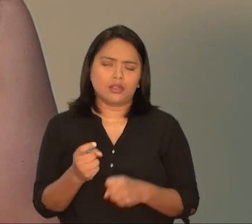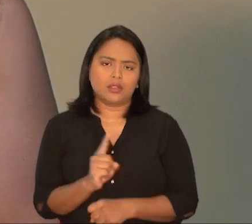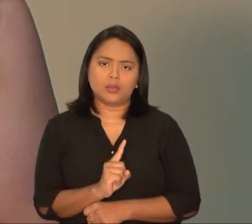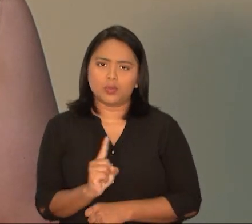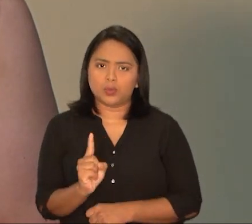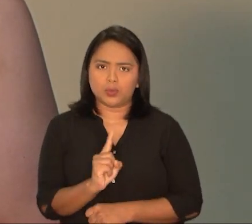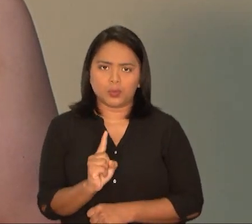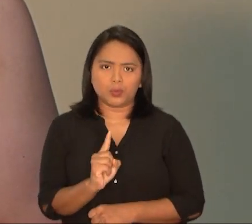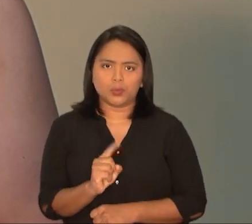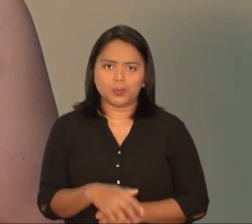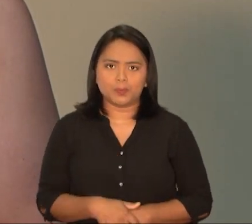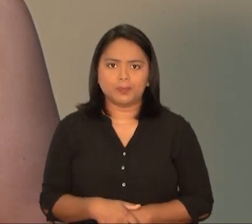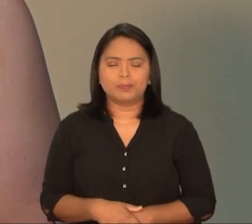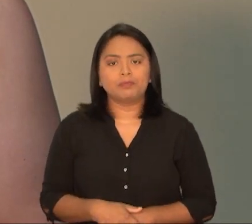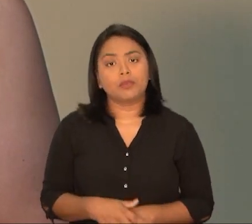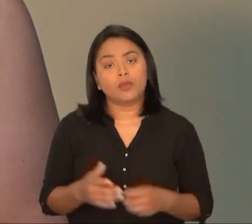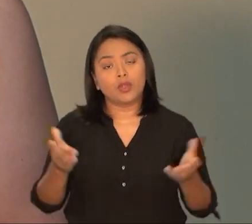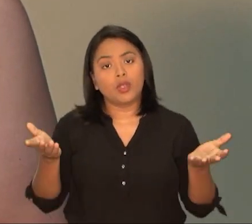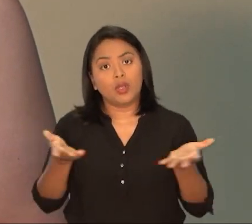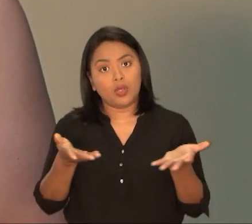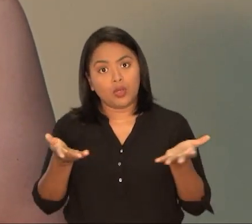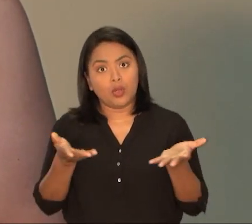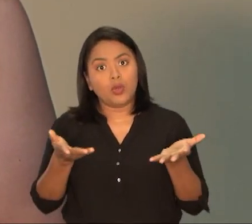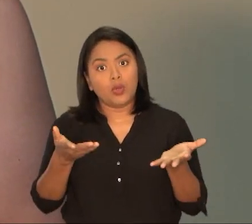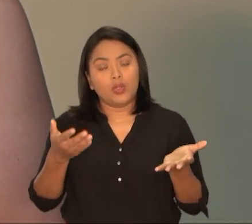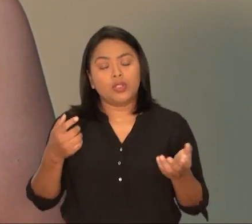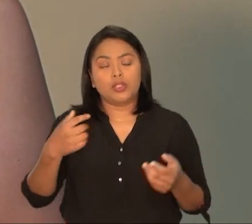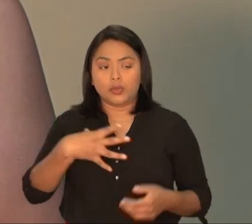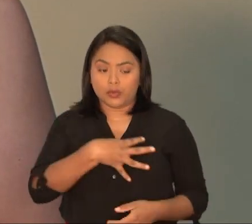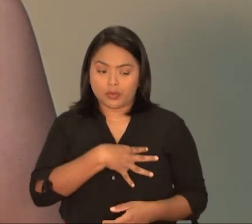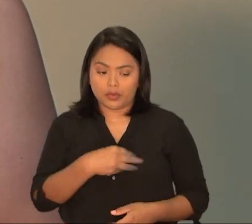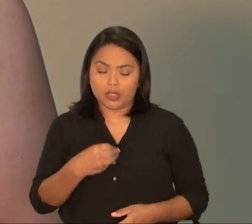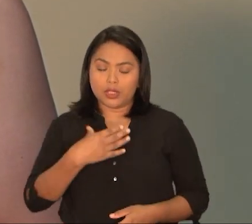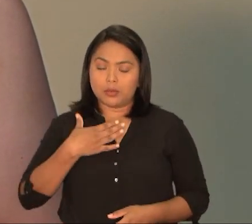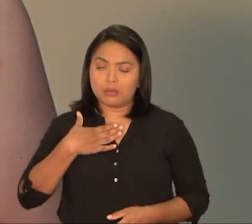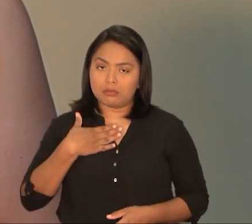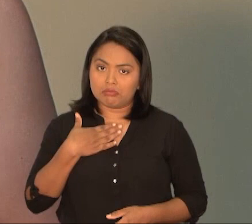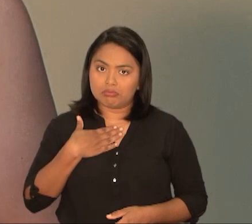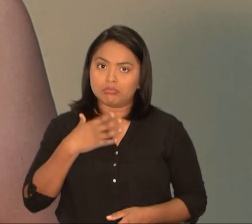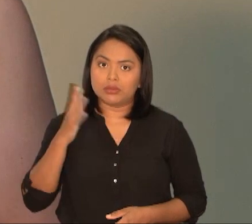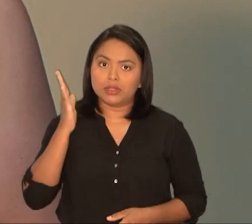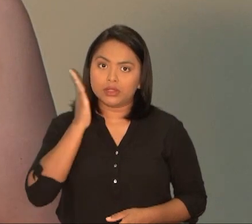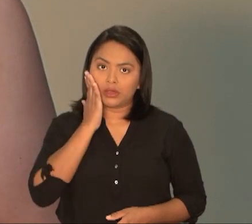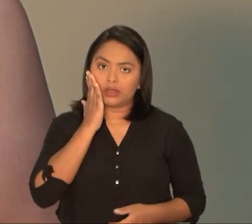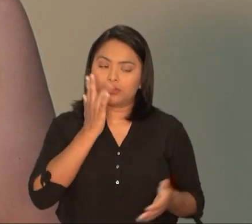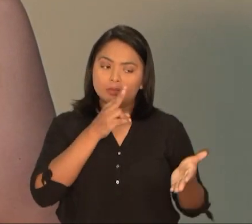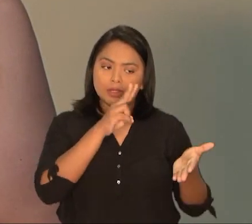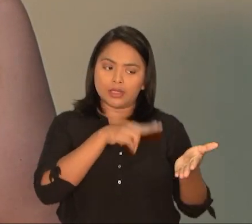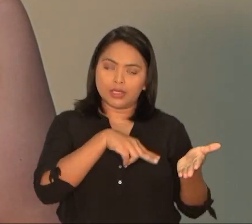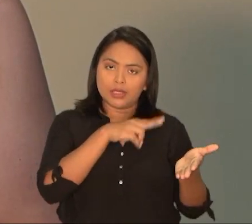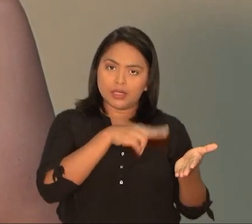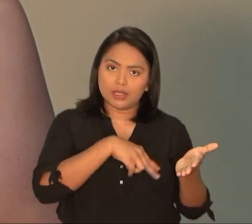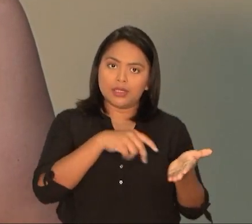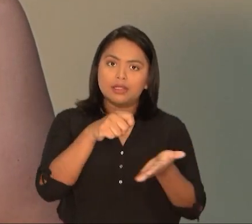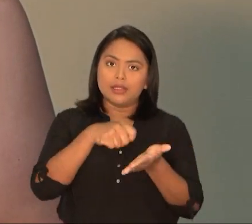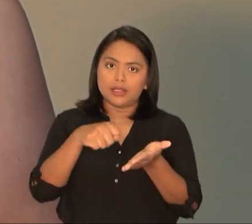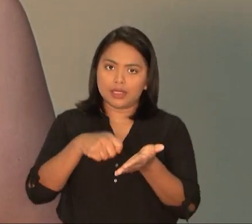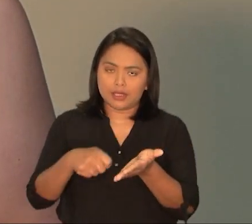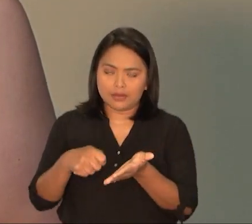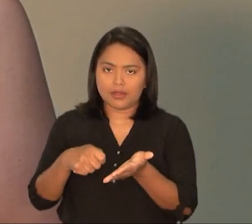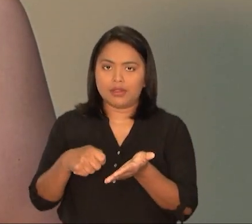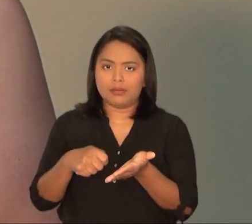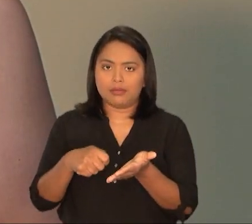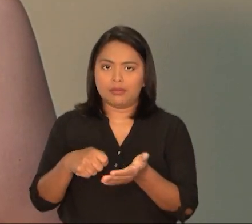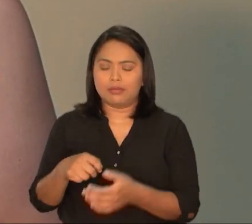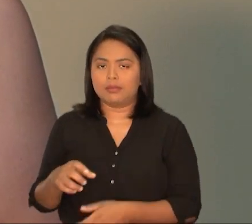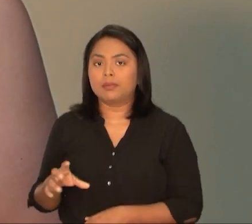filho. Então, hoje o Vitor sabe ler e escrever. Ele tem um amor incondicional pelo pai dele, ao